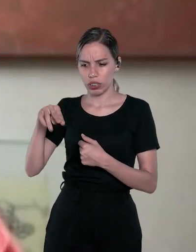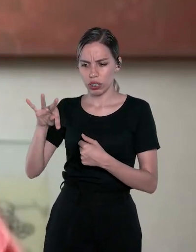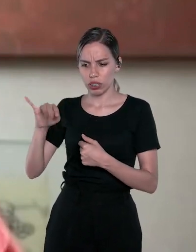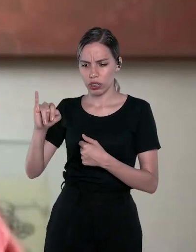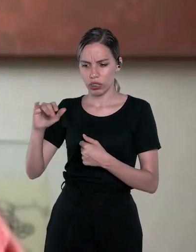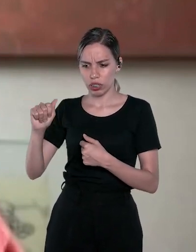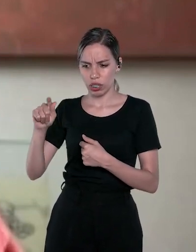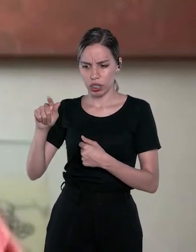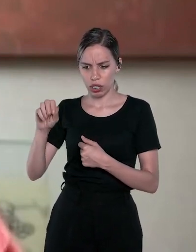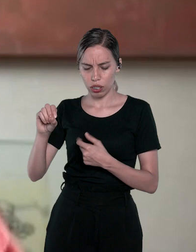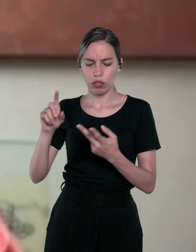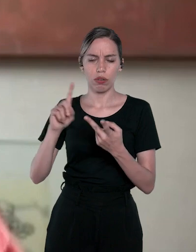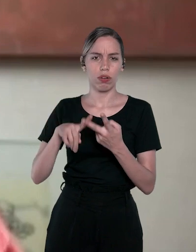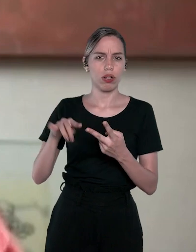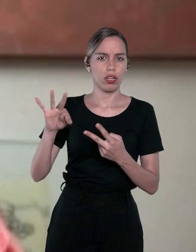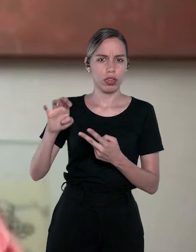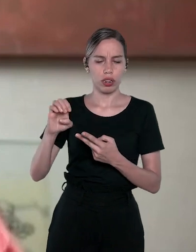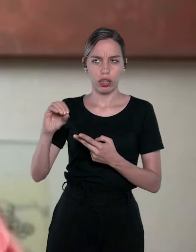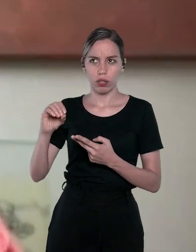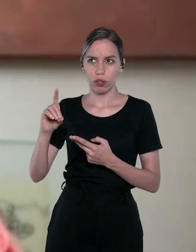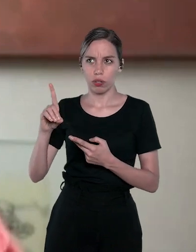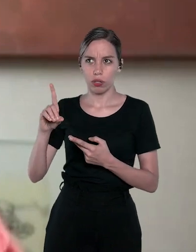o